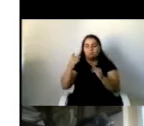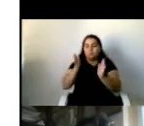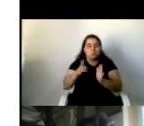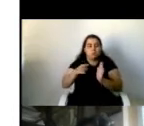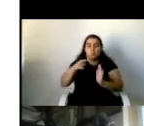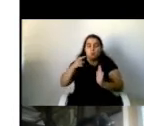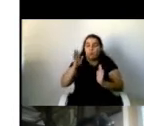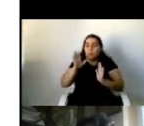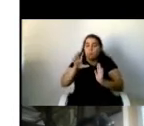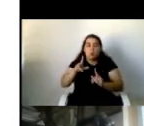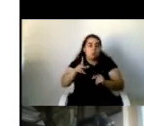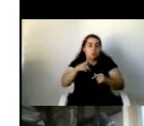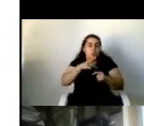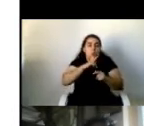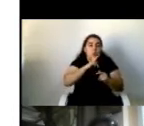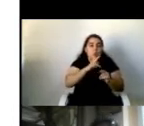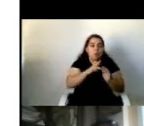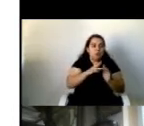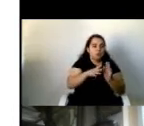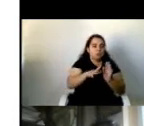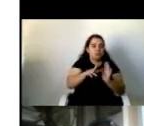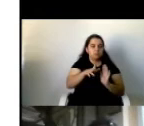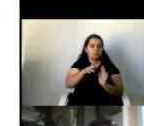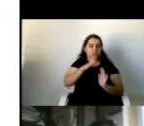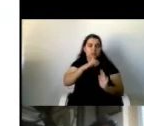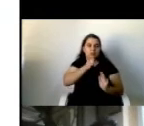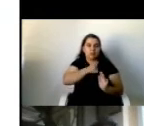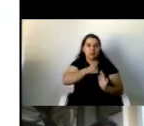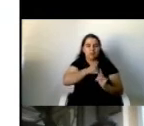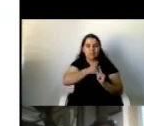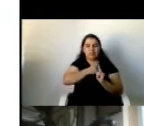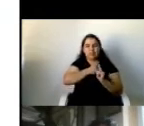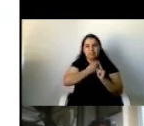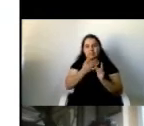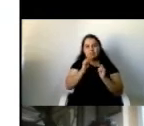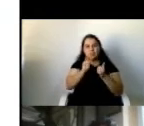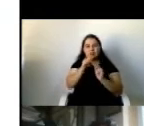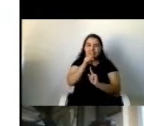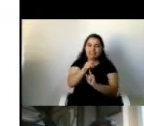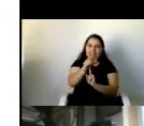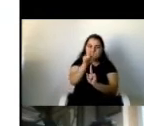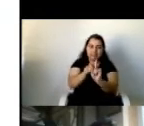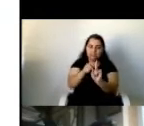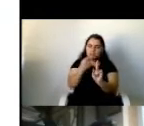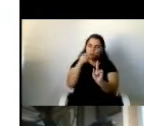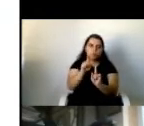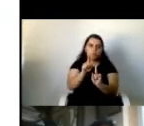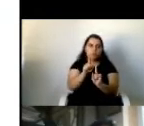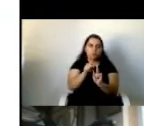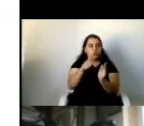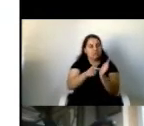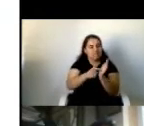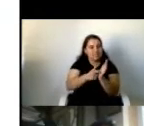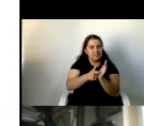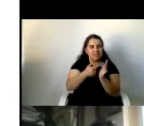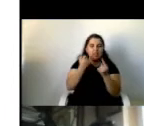uma resposta residencial que não é de toda mais adequada para si e para as suas necessidades e para aquilo que são